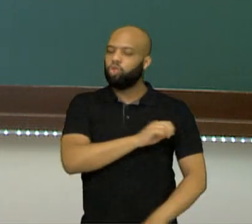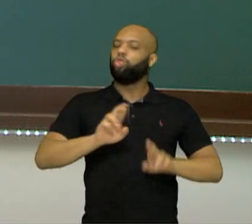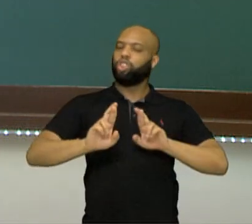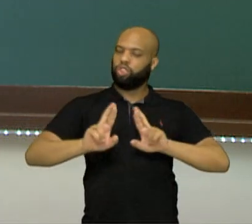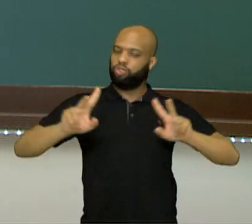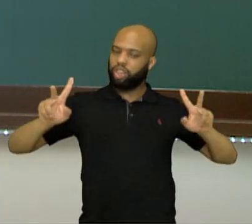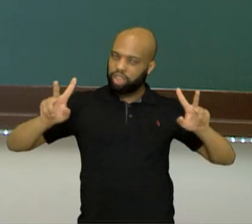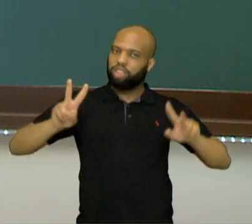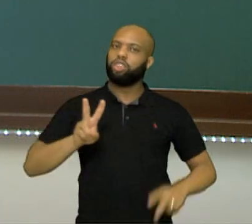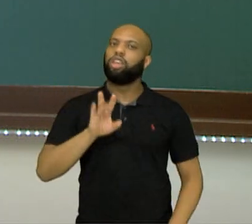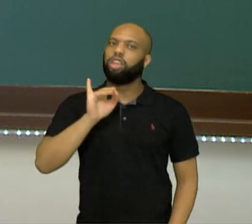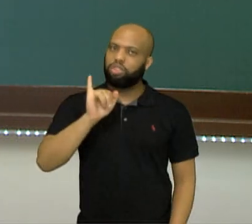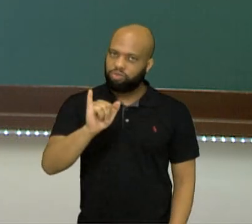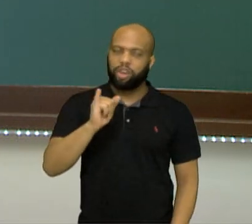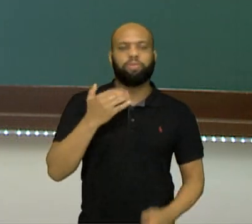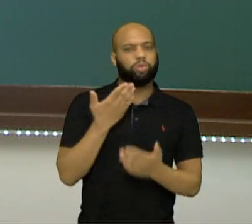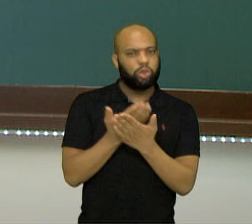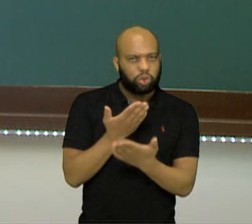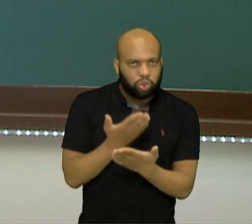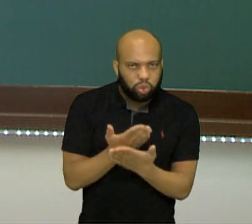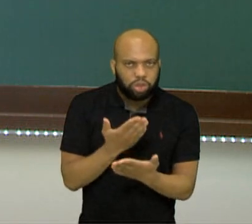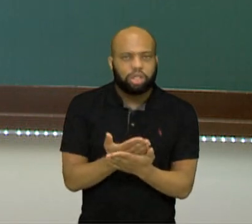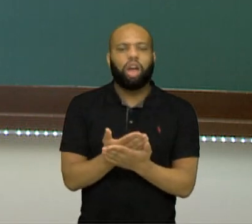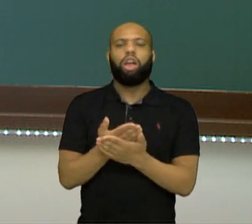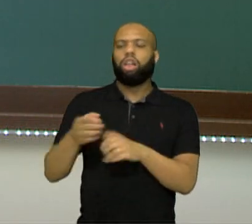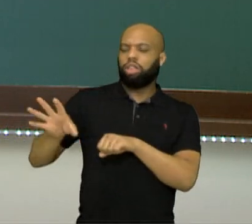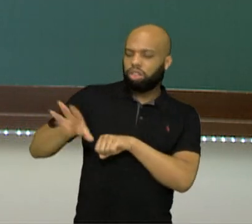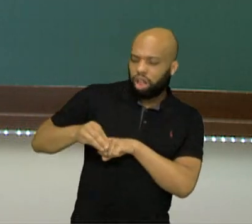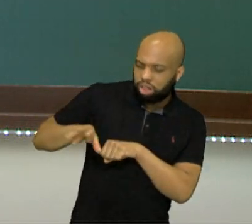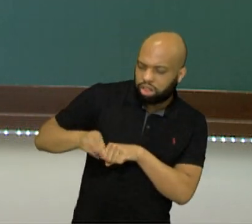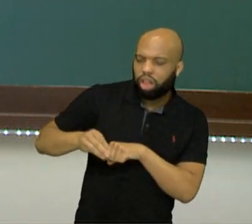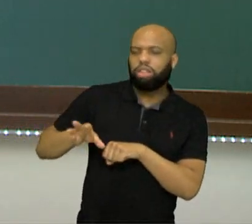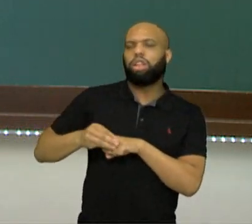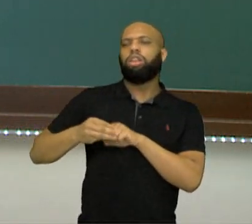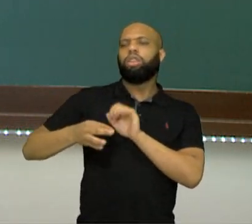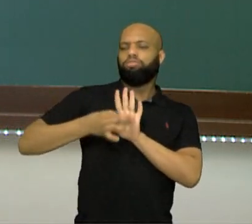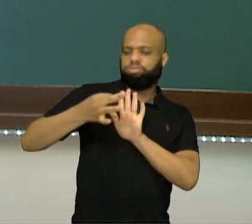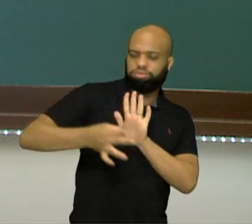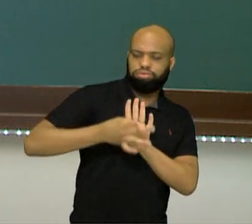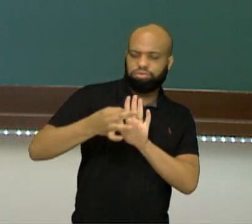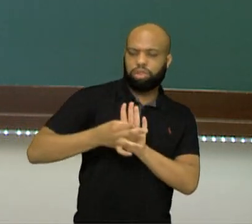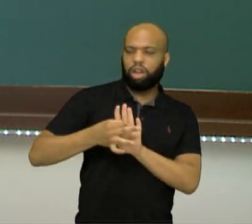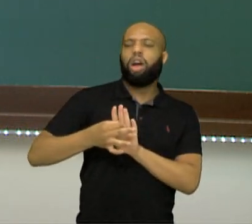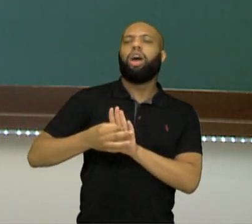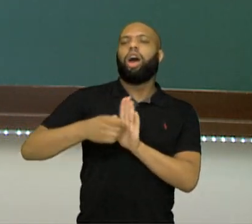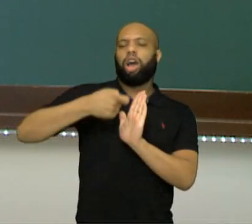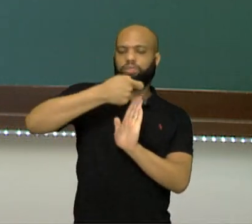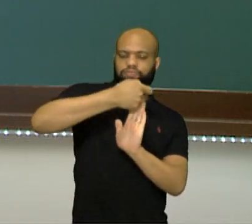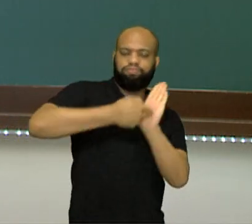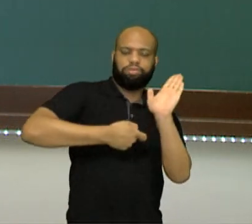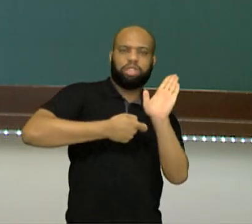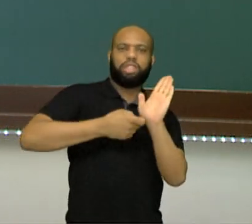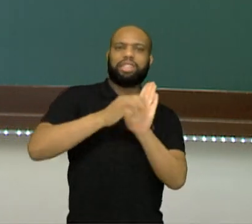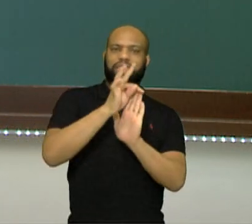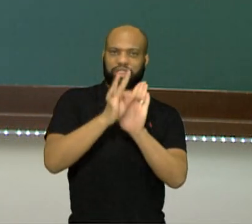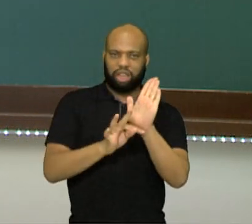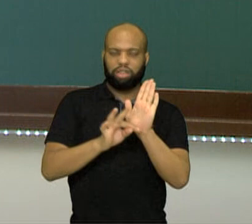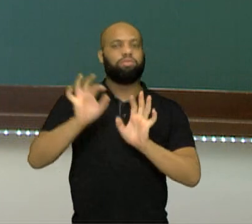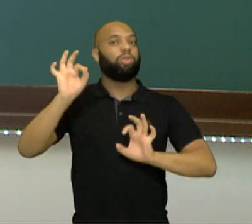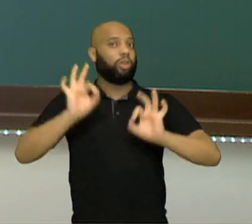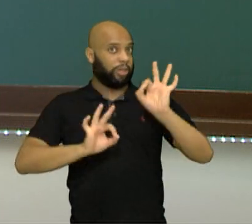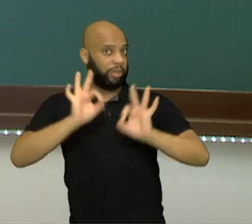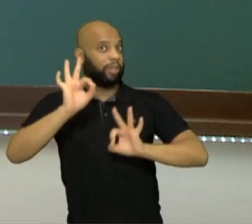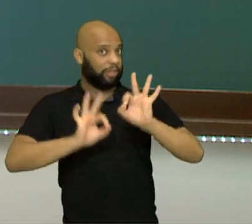que vai precisar estudar, conhecer a argumentação para tecer um bom texto e organizar suas ideias,